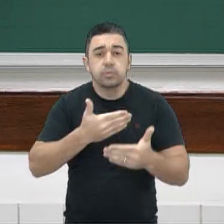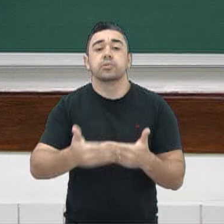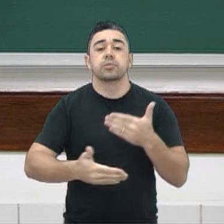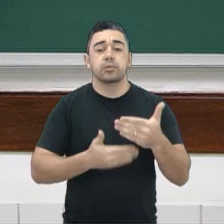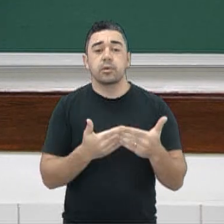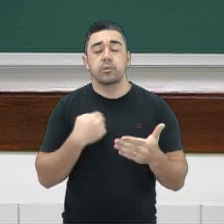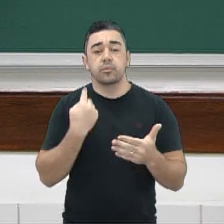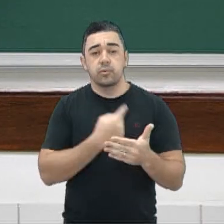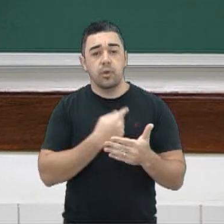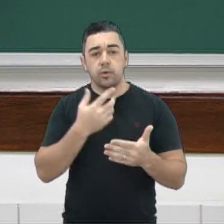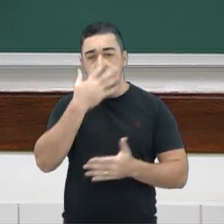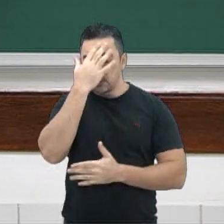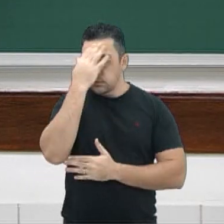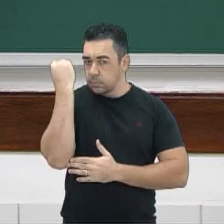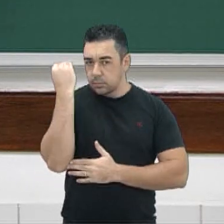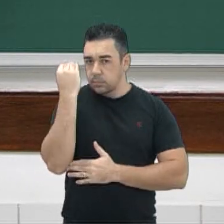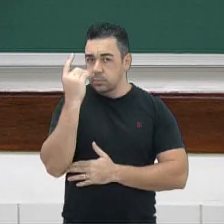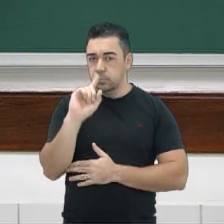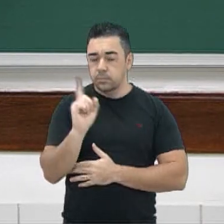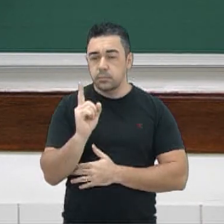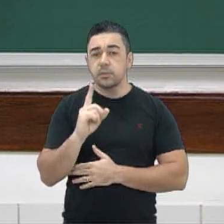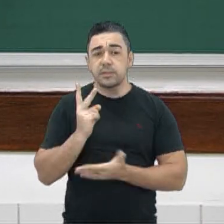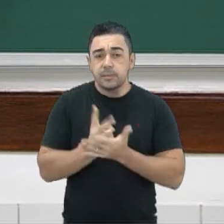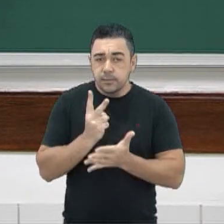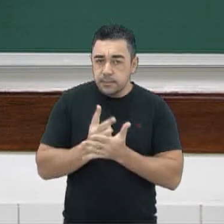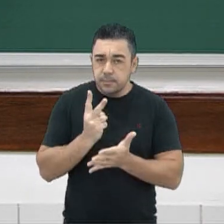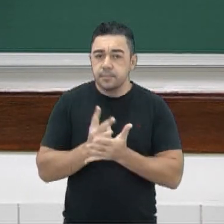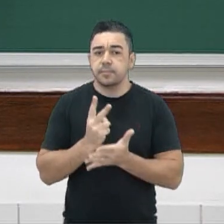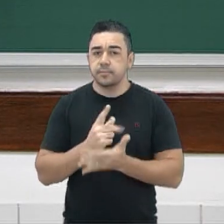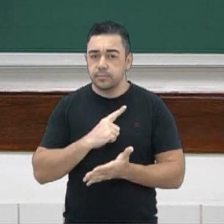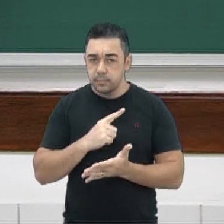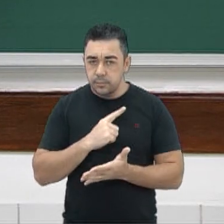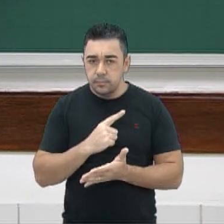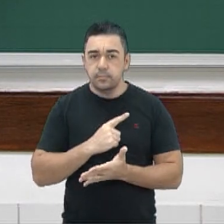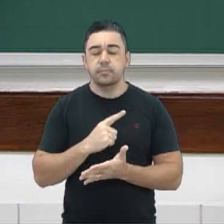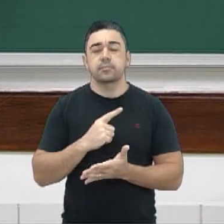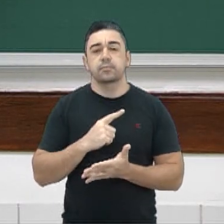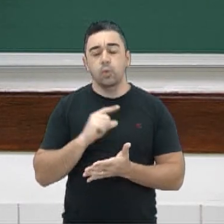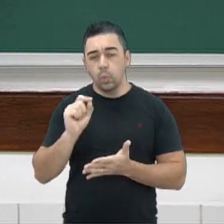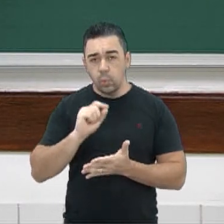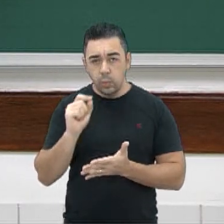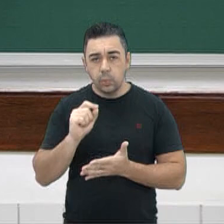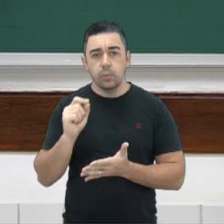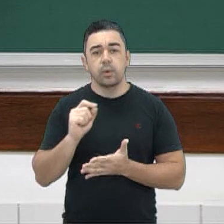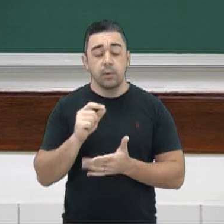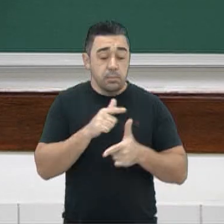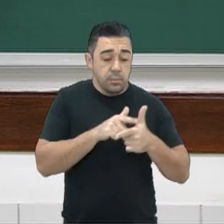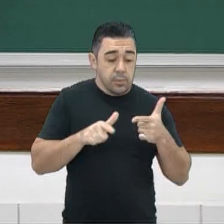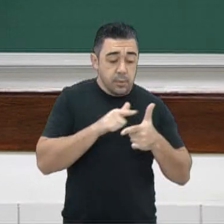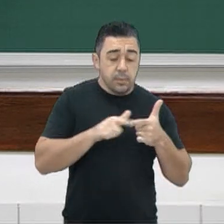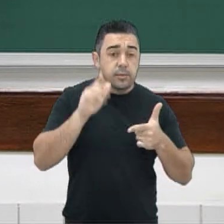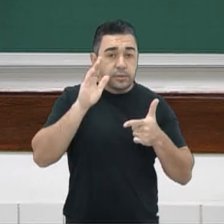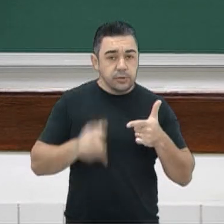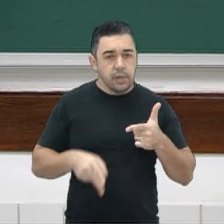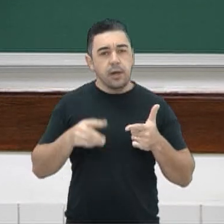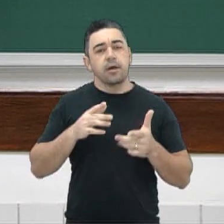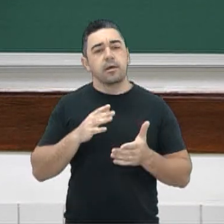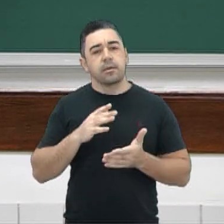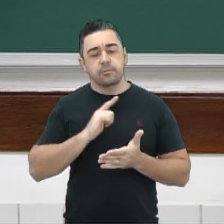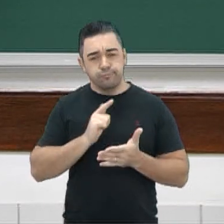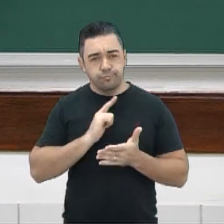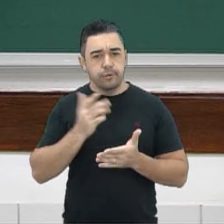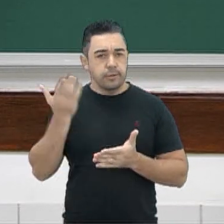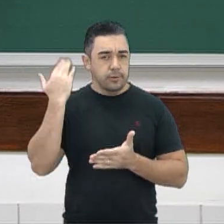a gente não vai esquecer. A gente sempre vai trabalhar e sempre vai voltar ao problema que a gente já